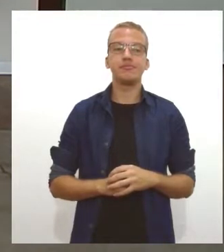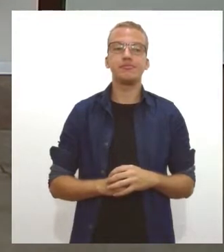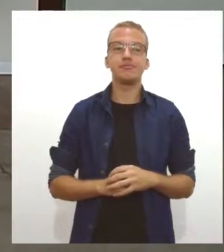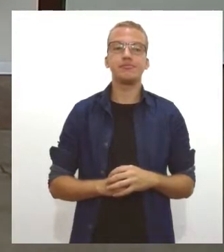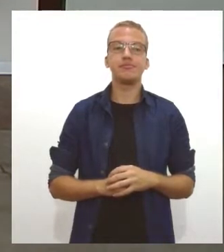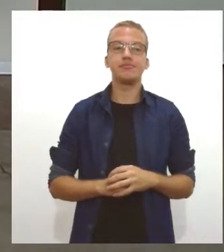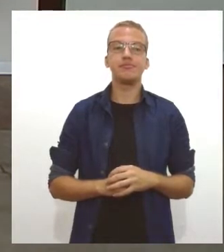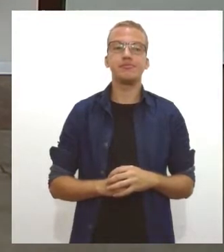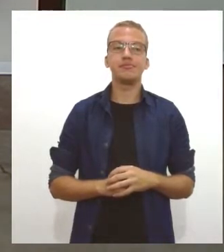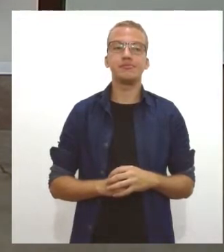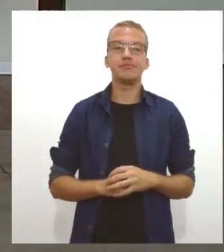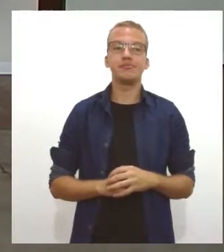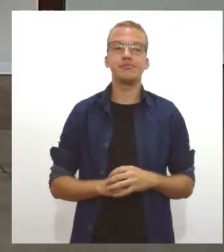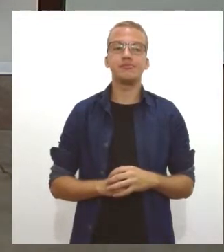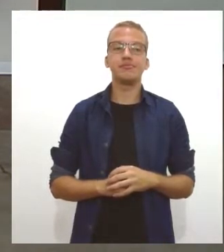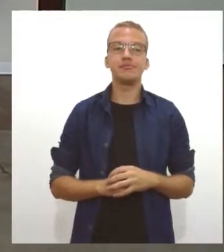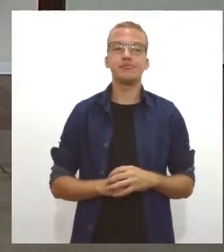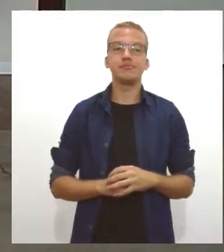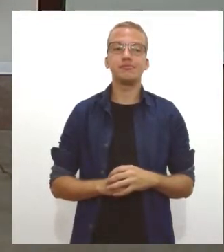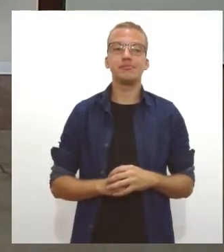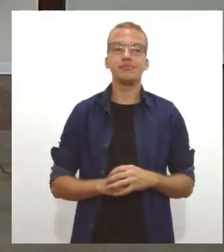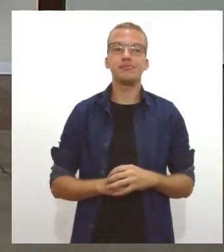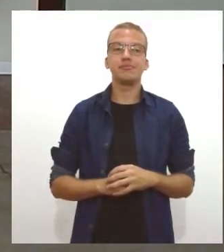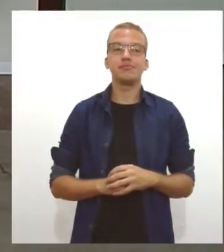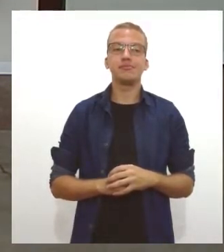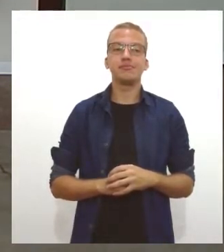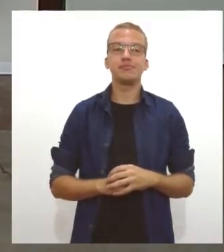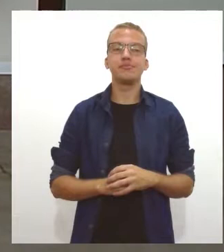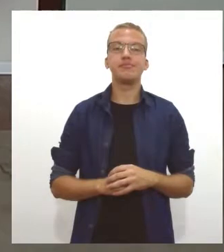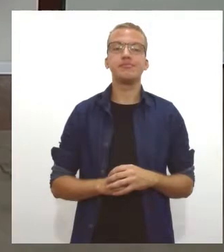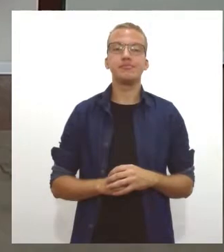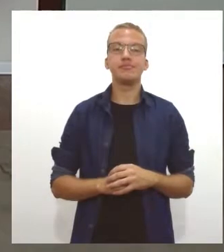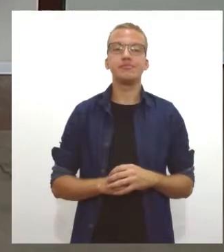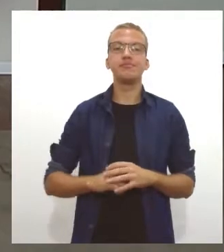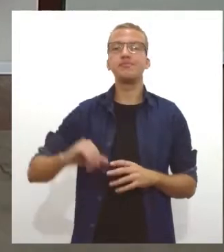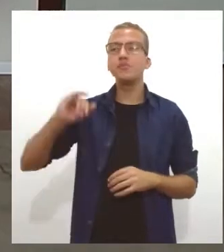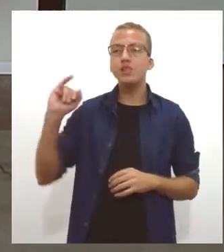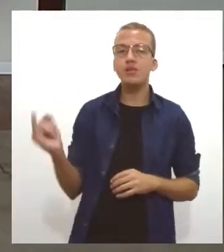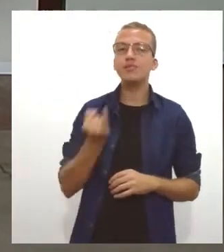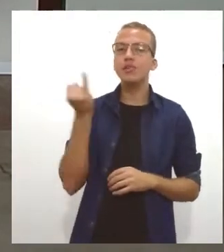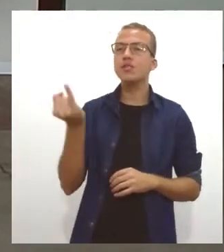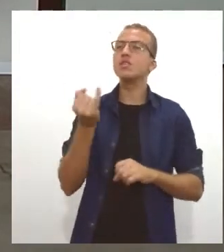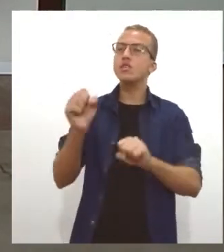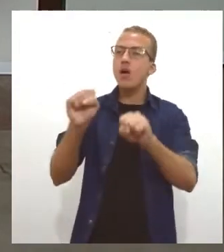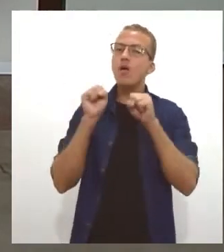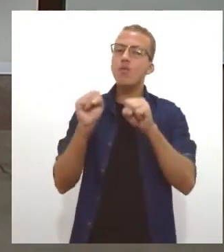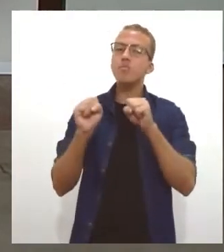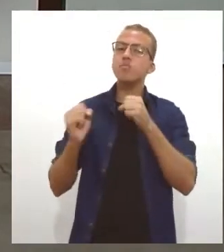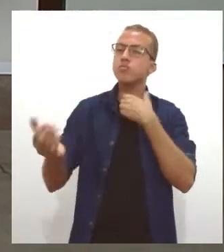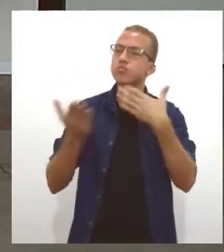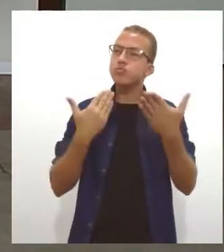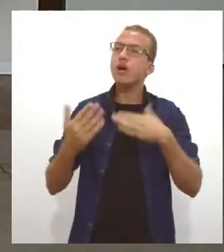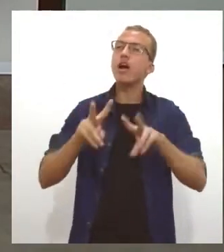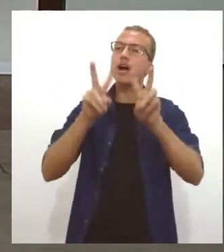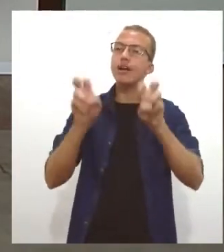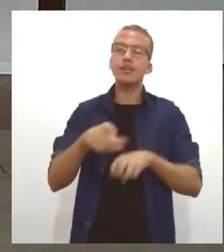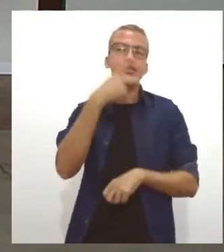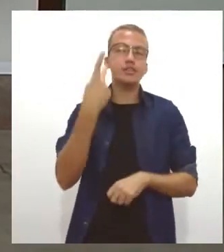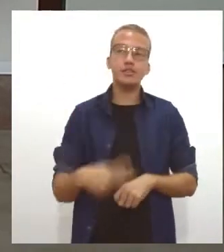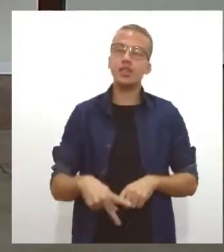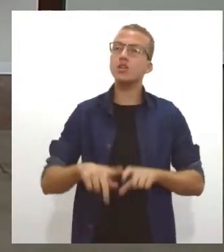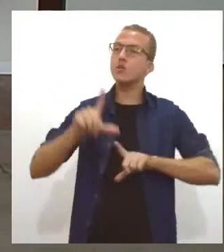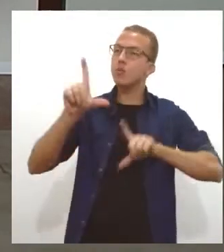Obrigada, Mário César. Muito, muito importante que a gente possa estar falando sobre isso aqui hoje no programa, né?